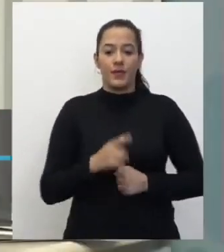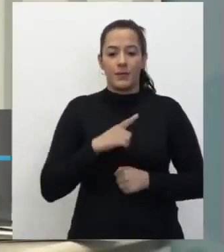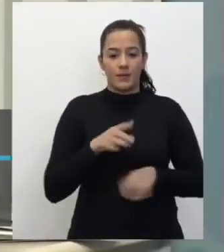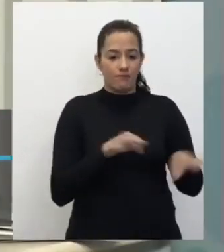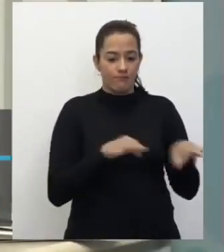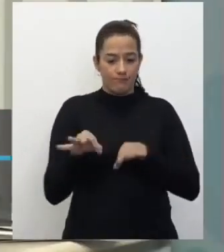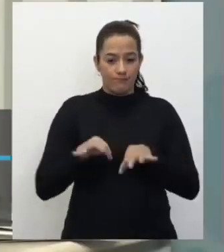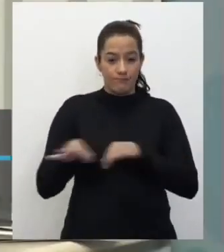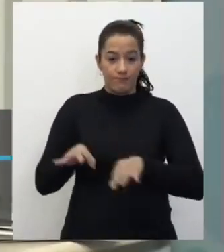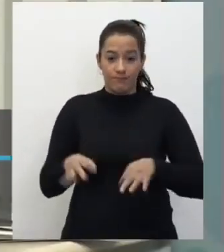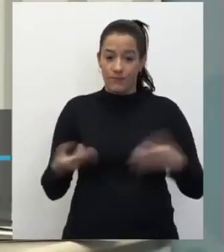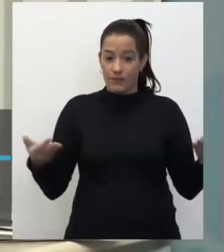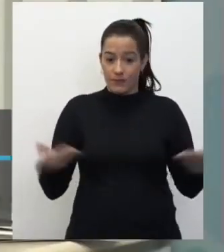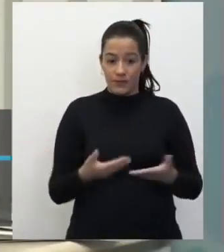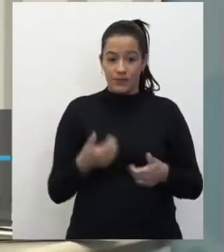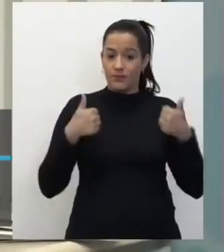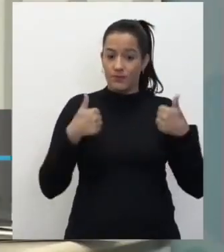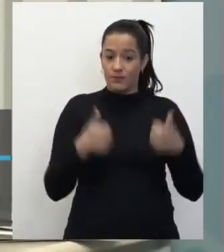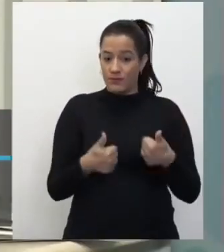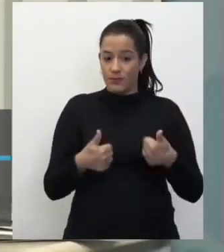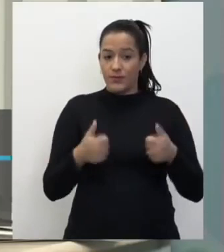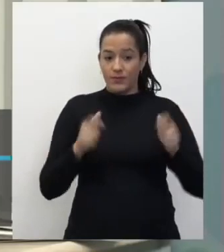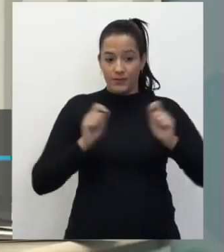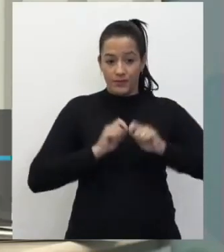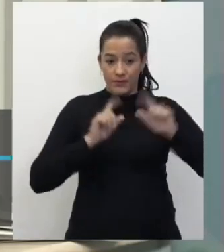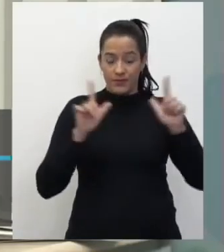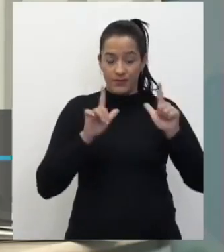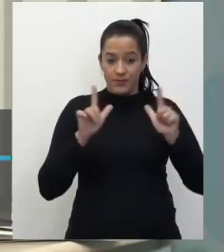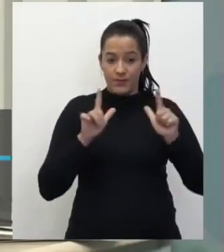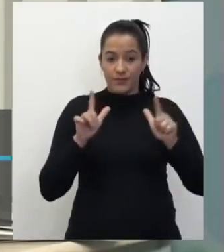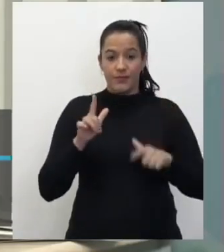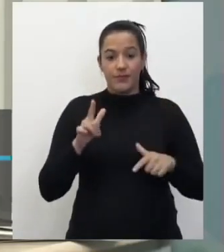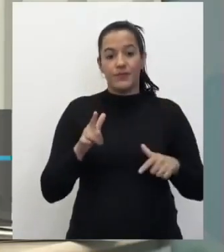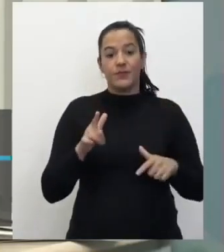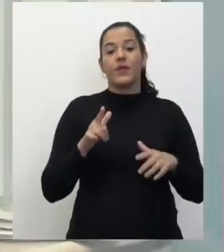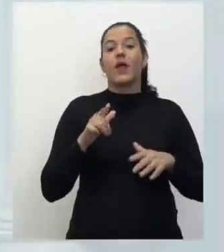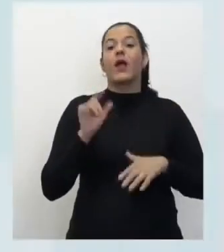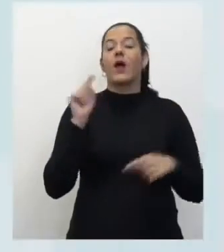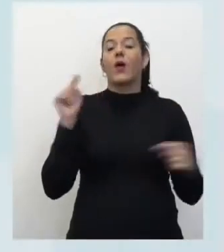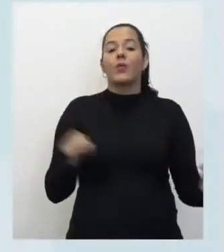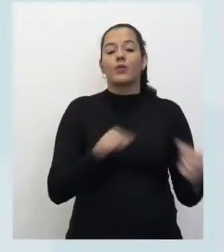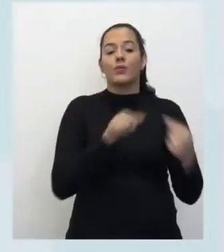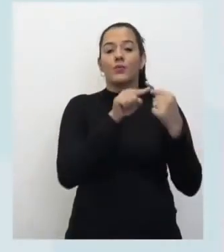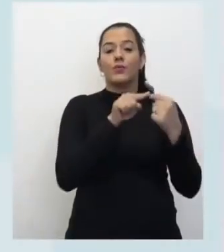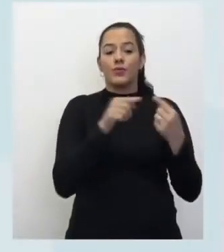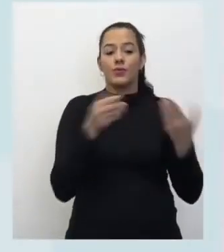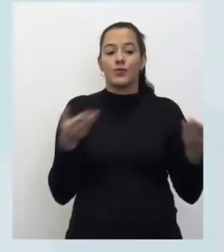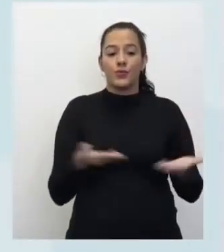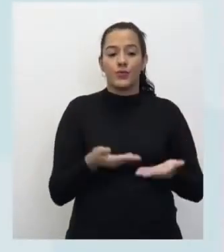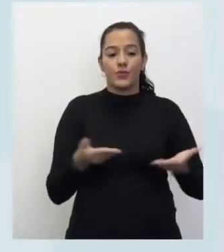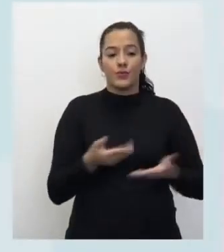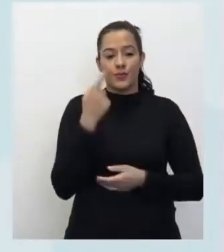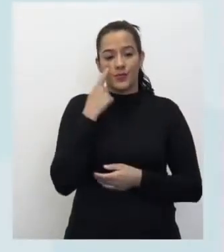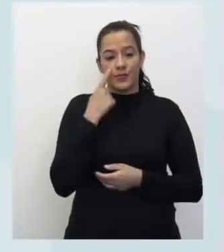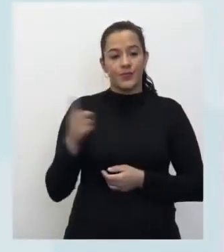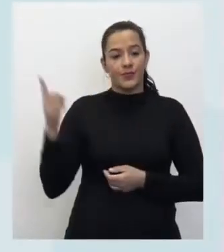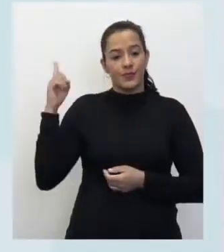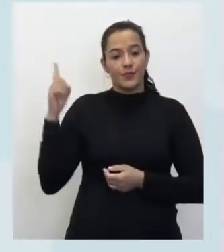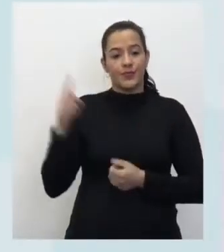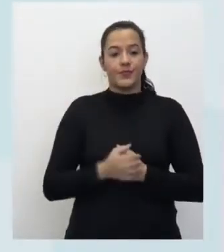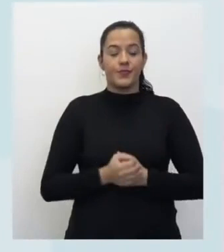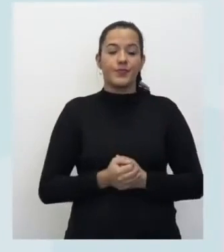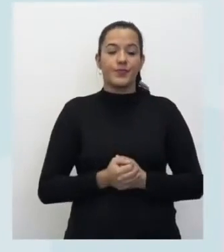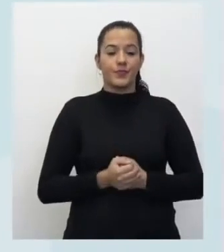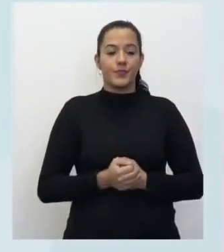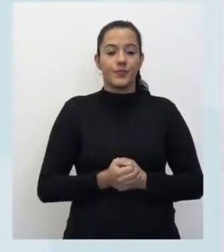ali, mas estamos aqui. Tudo bem? Fiquem ligadinhos aos objetivos da aula de hoje. Presta atenção, que promete. Vamos aprender o